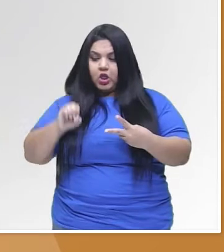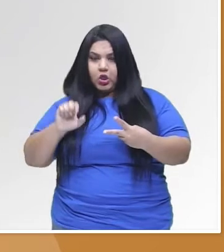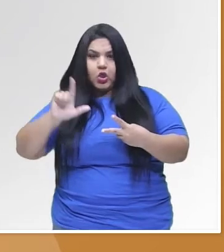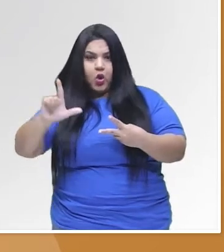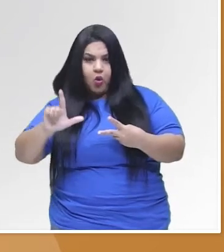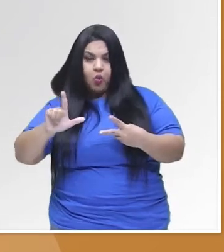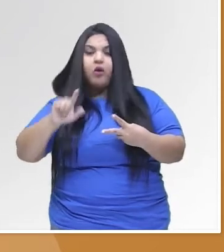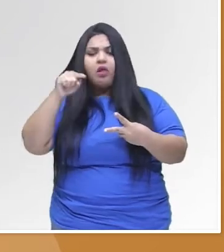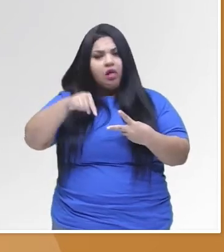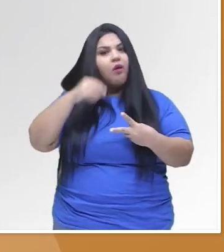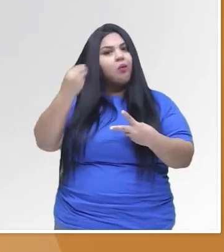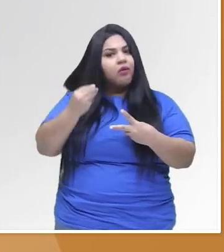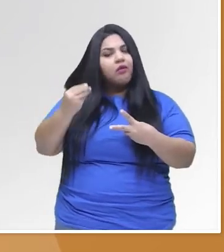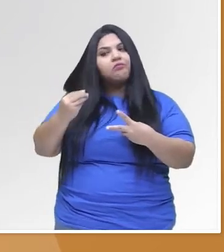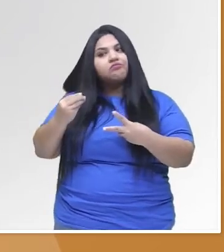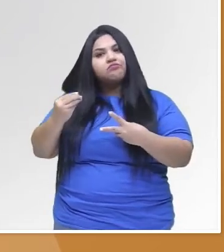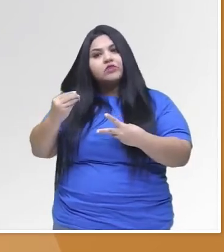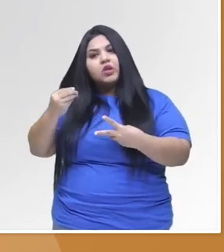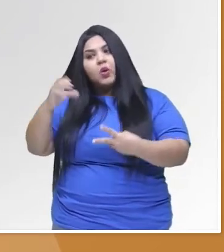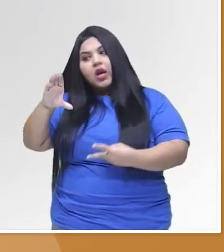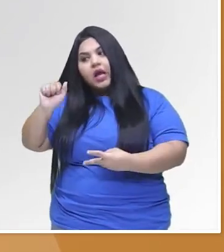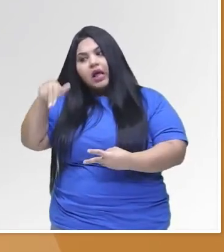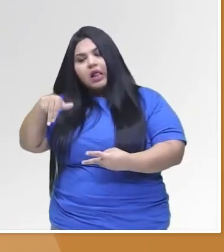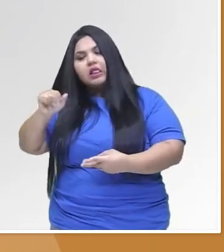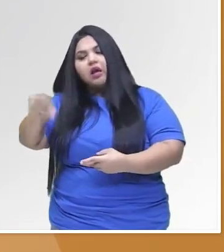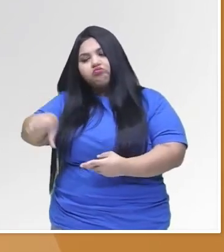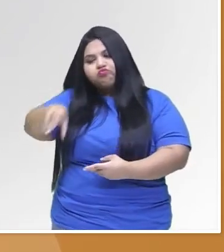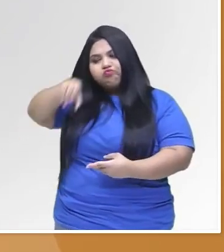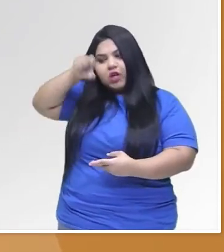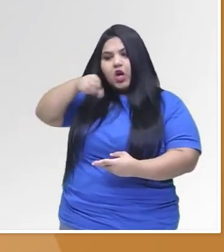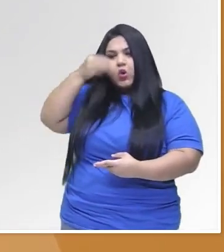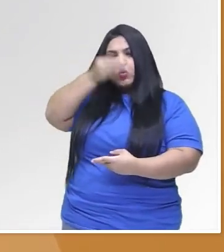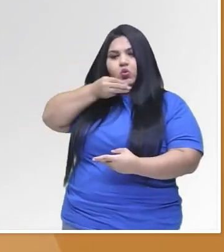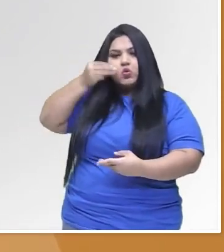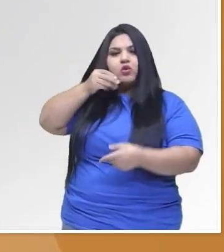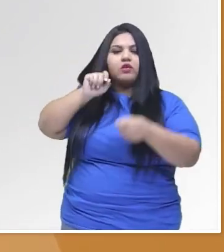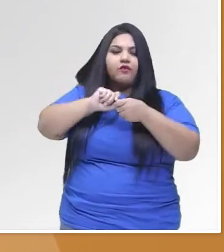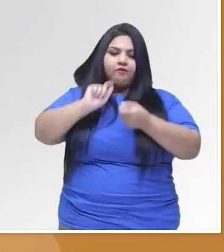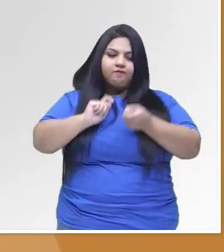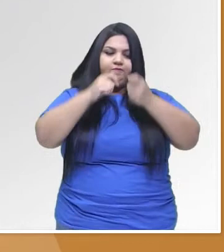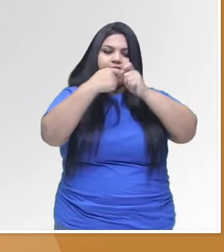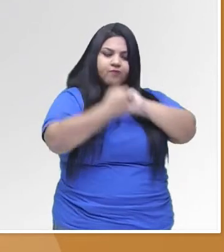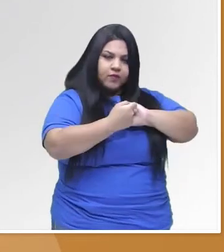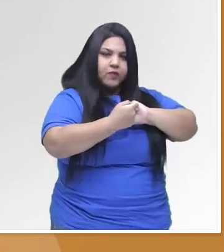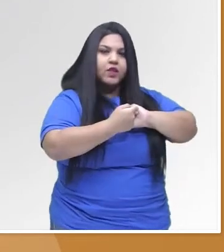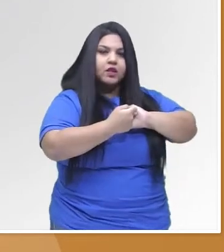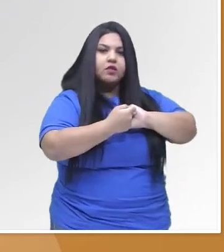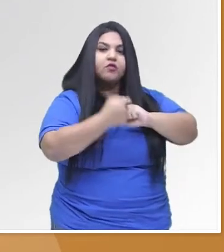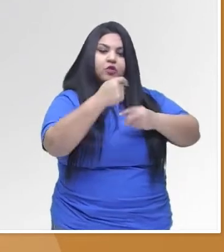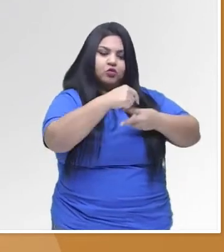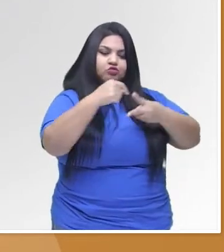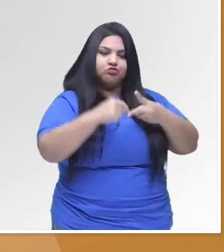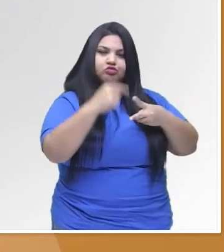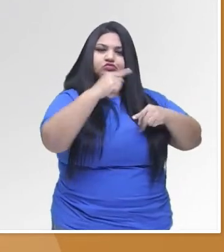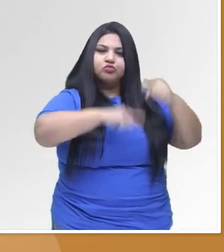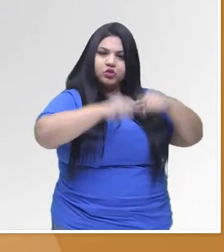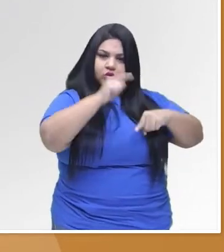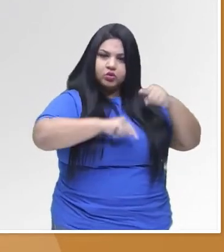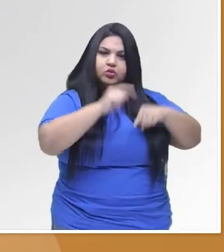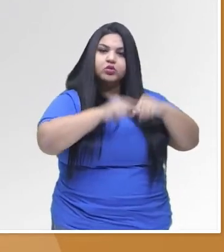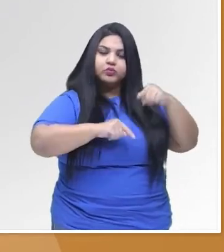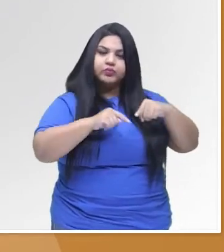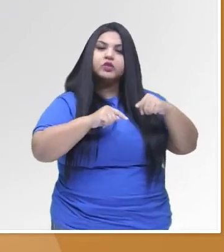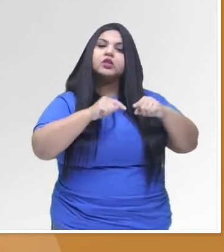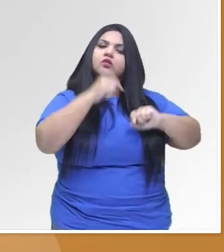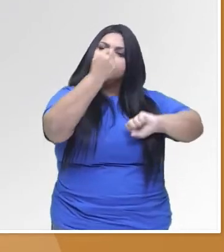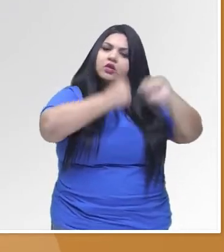cana-de-açúcar. Então, biodiesel, etanol, todos os derivados da cana-de-açúcar que vão aí beneficiar a